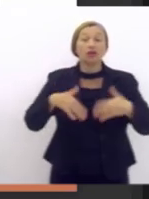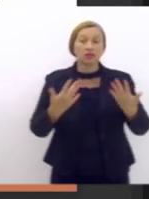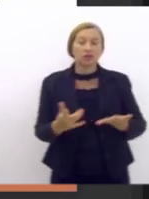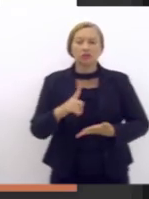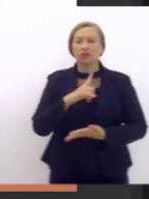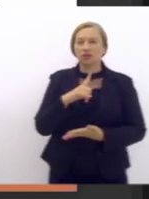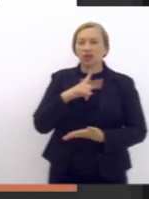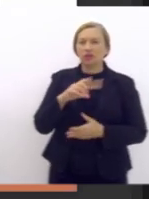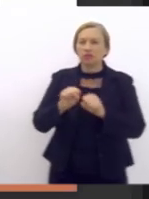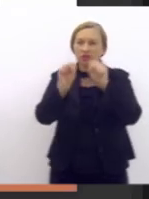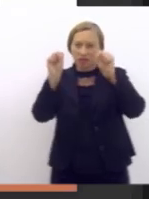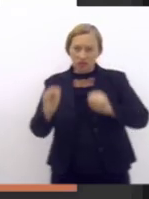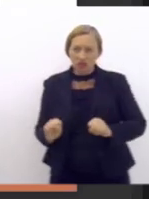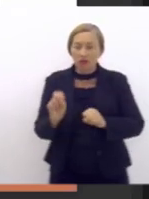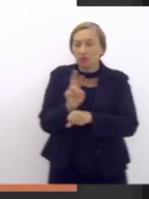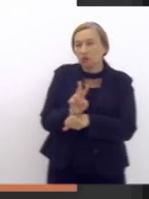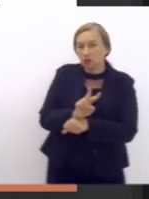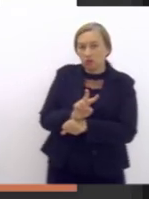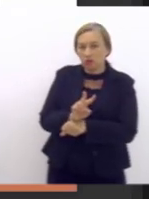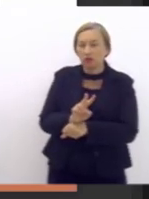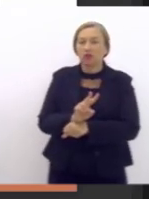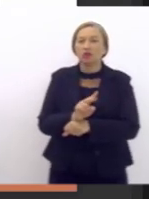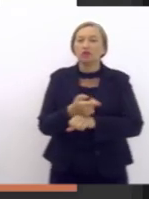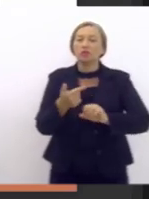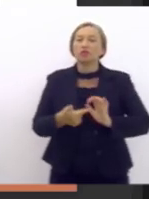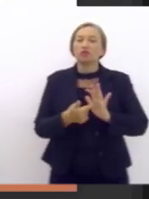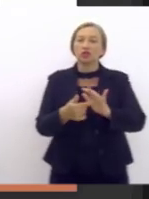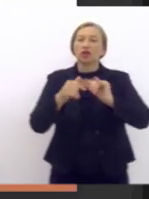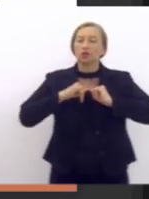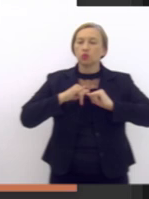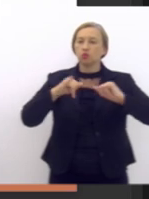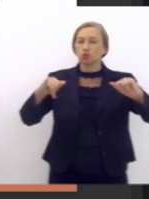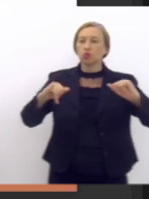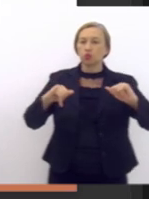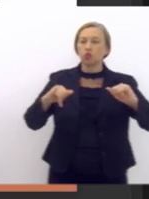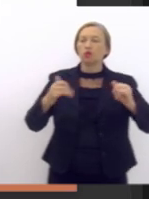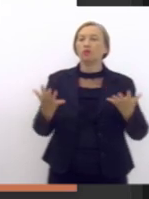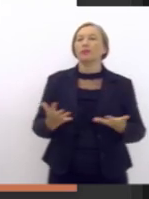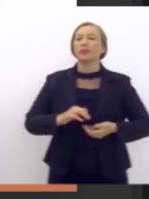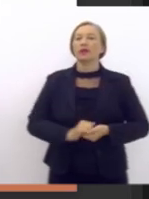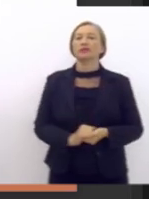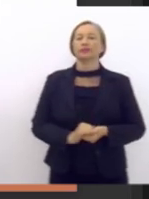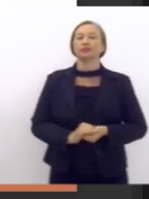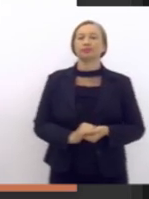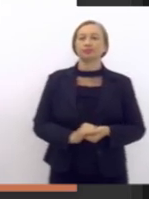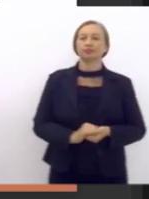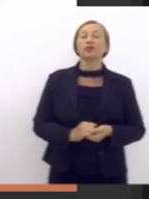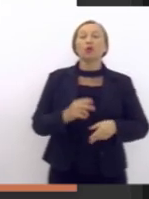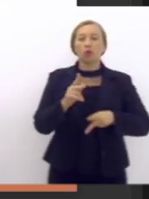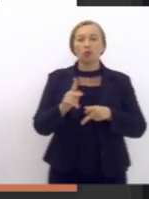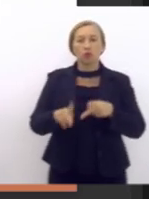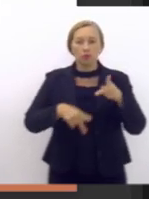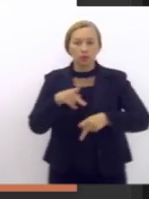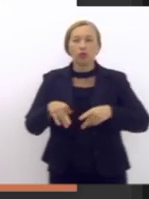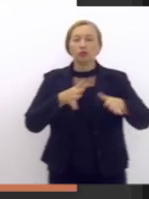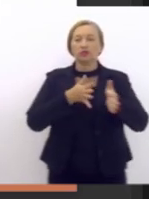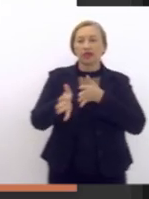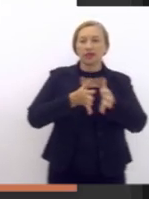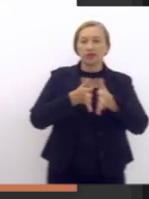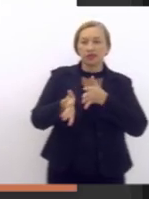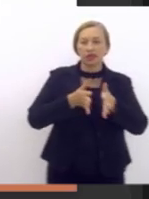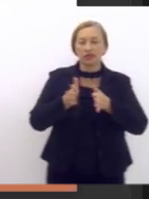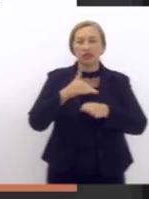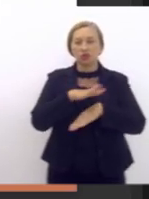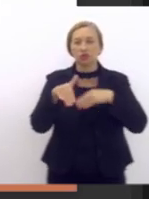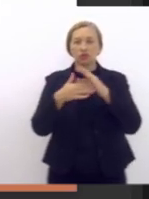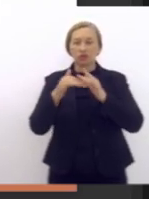por meio dos nossos sistemas de monitoramento, trazer esses dados de uma forma que a população tem acesso a esses dados